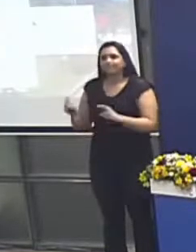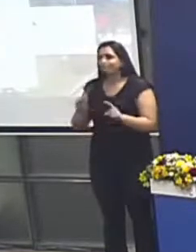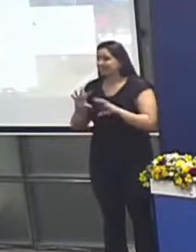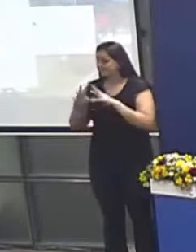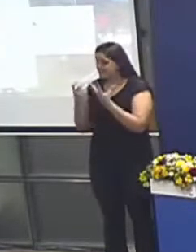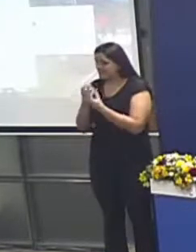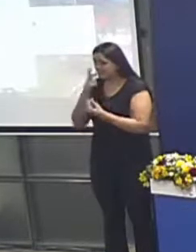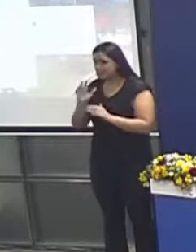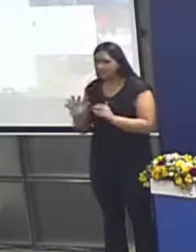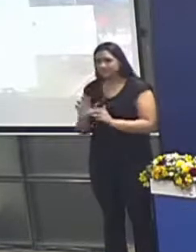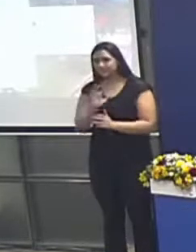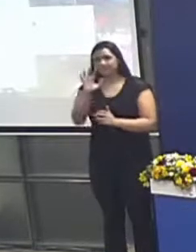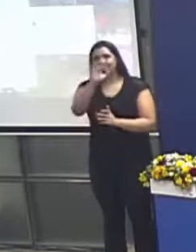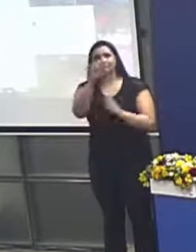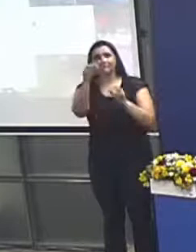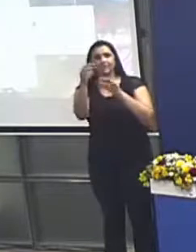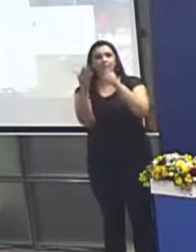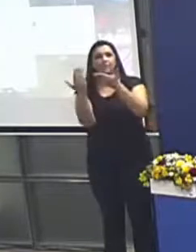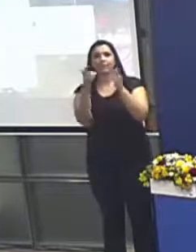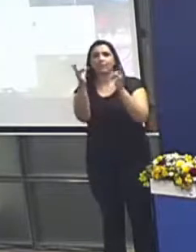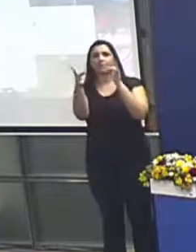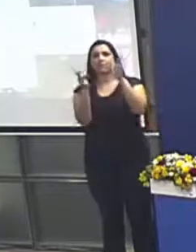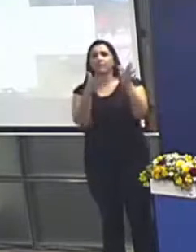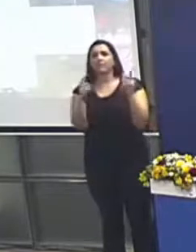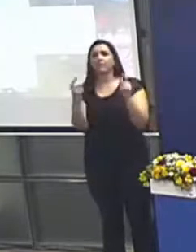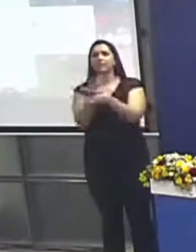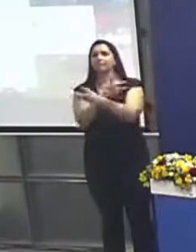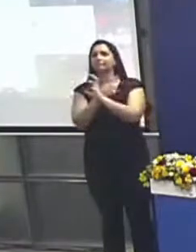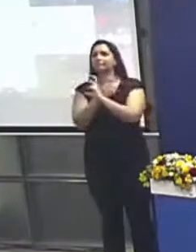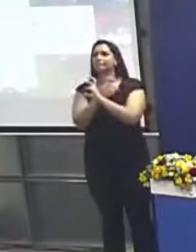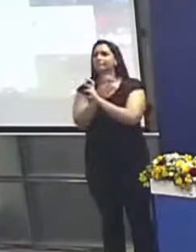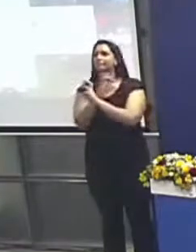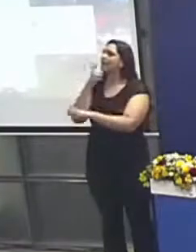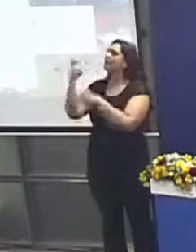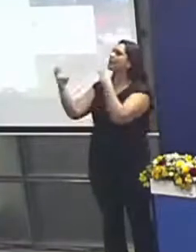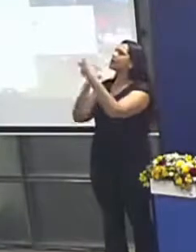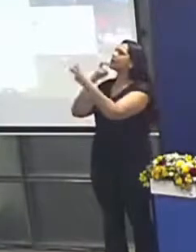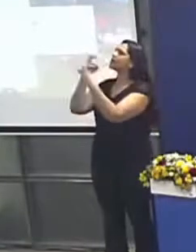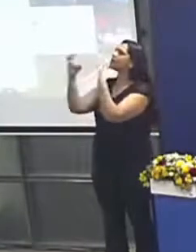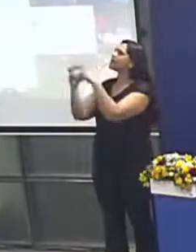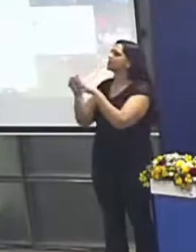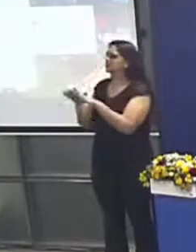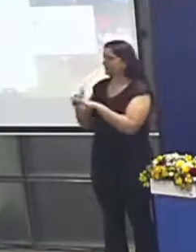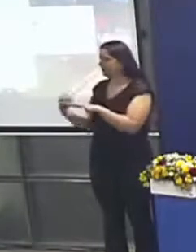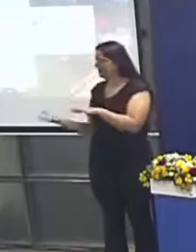no pé do morro, onde a justiça sem brisa pede socorro. Mil cairão